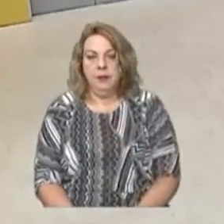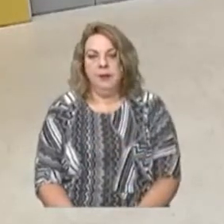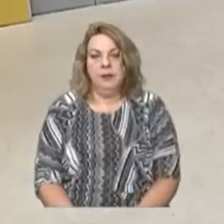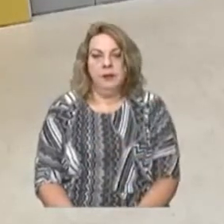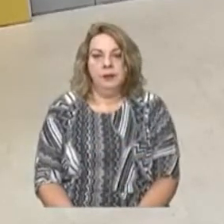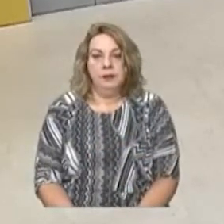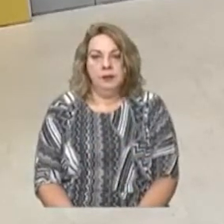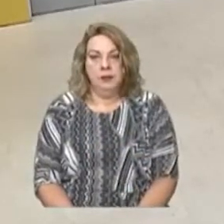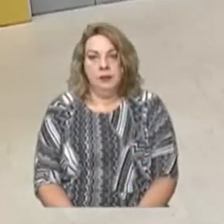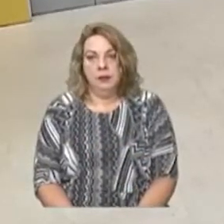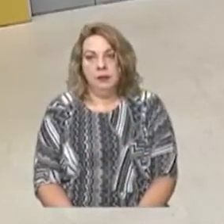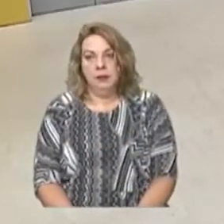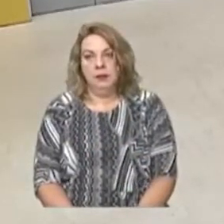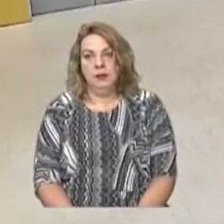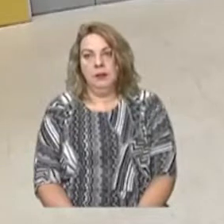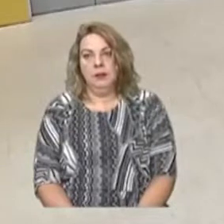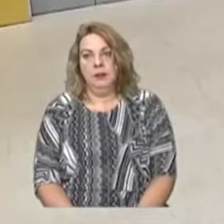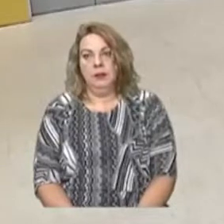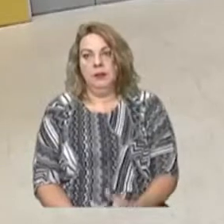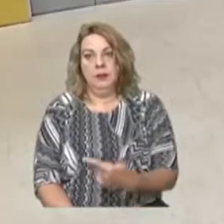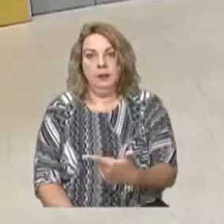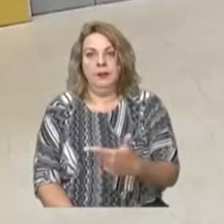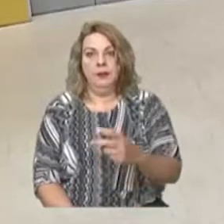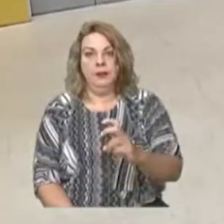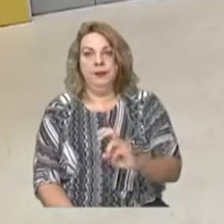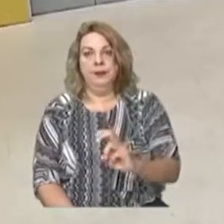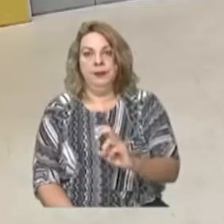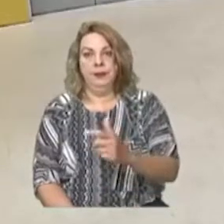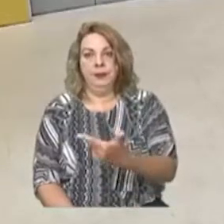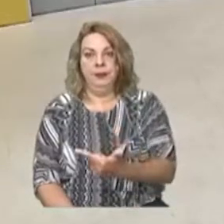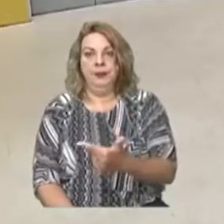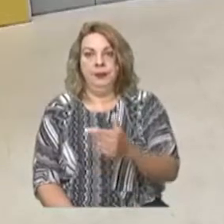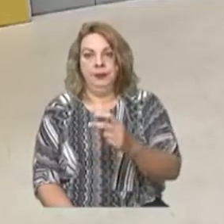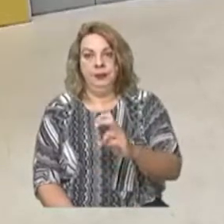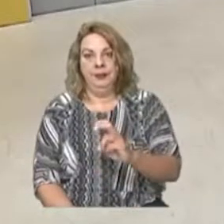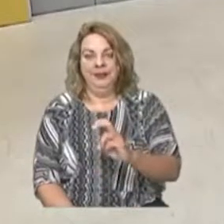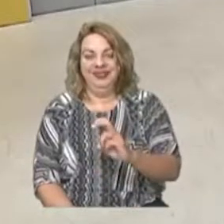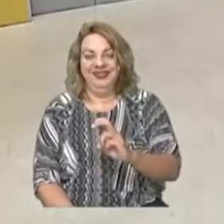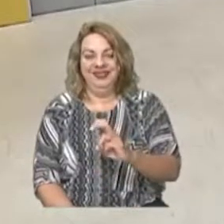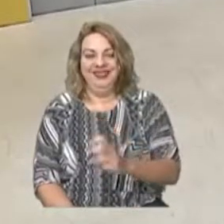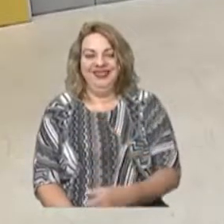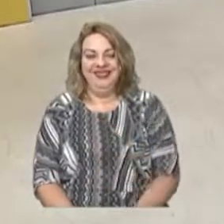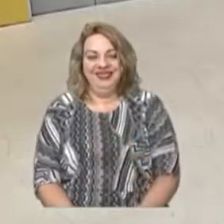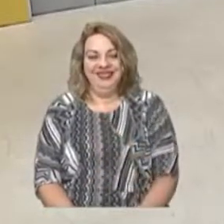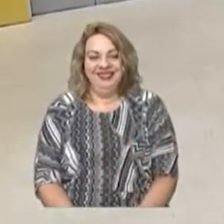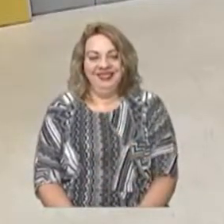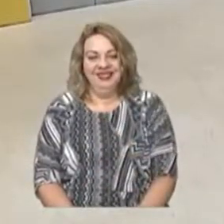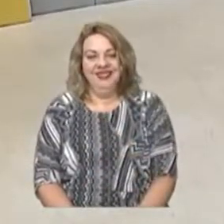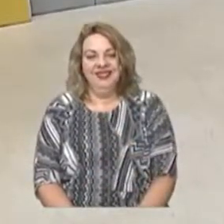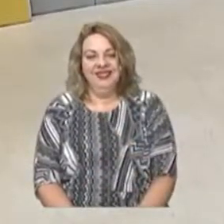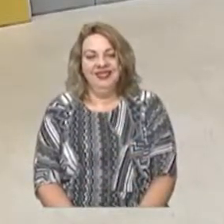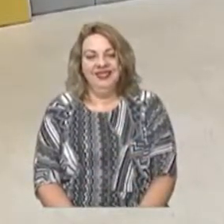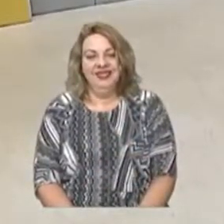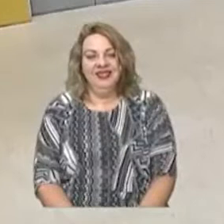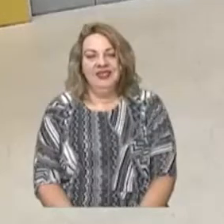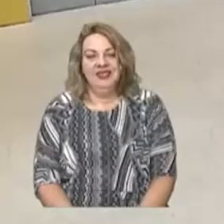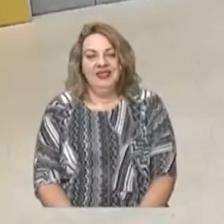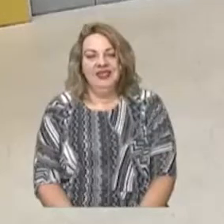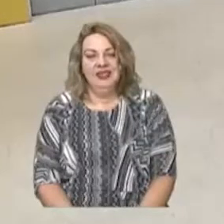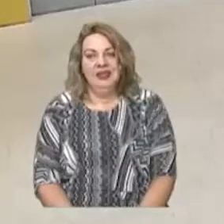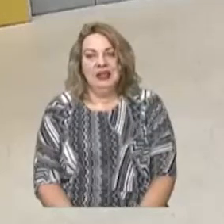56. Olha aí o 25. 25. Número